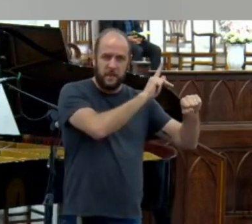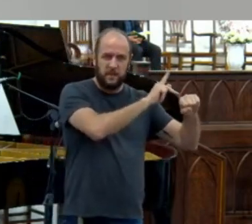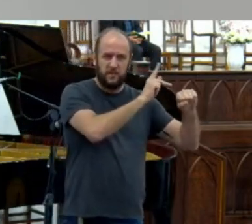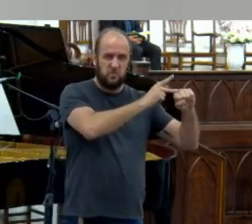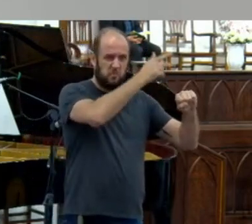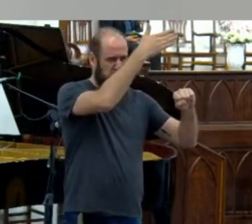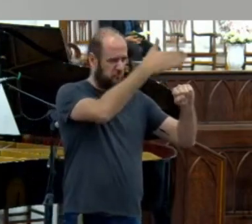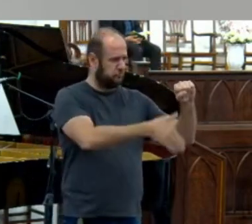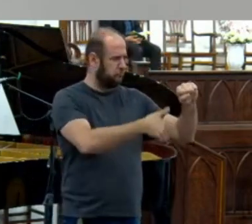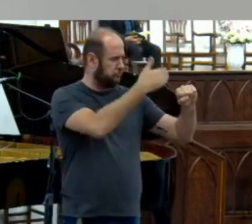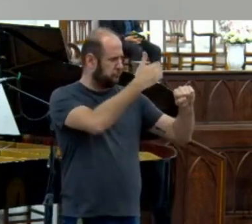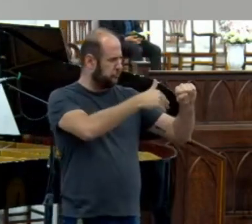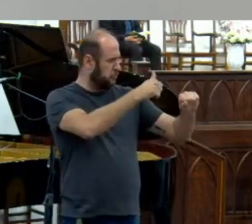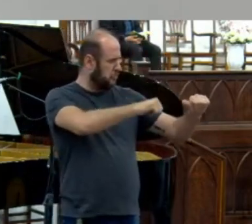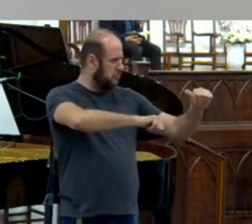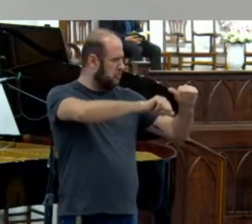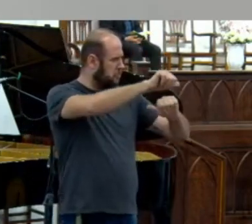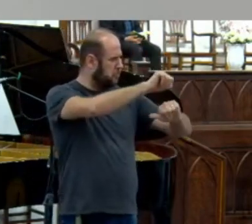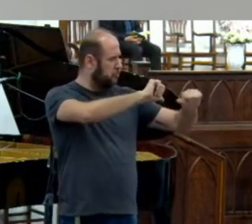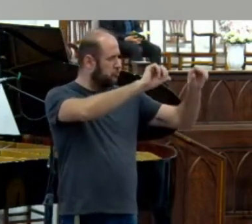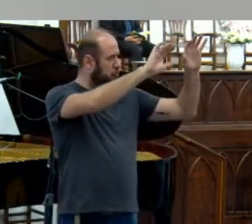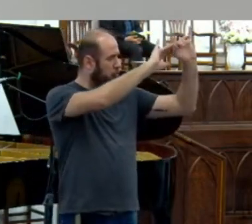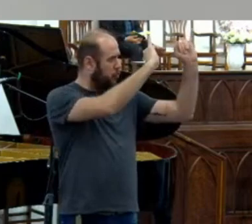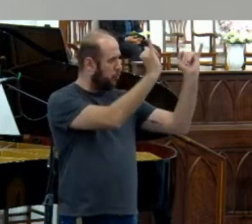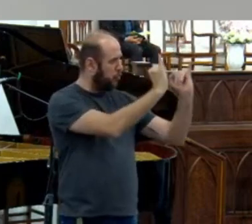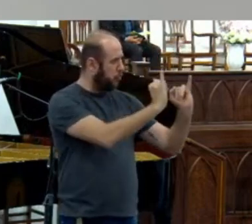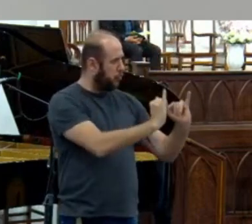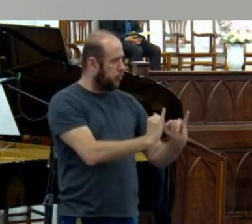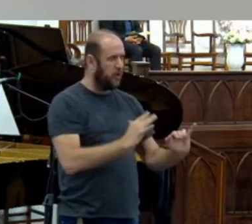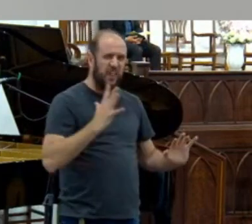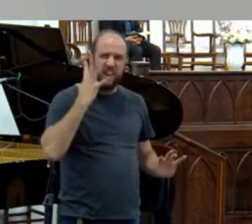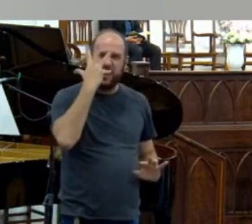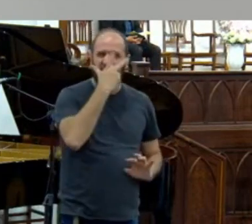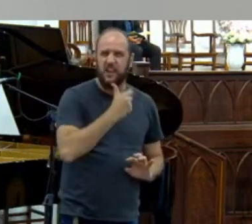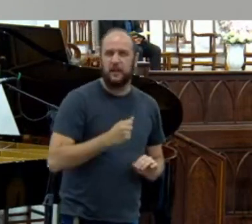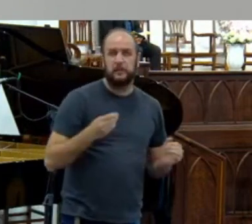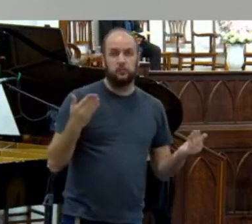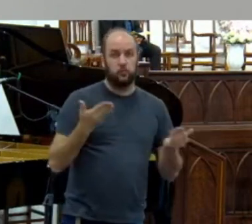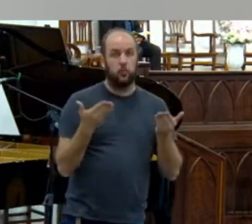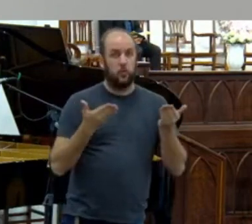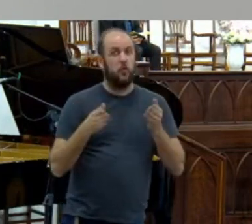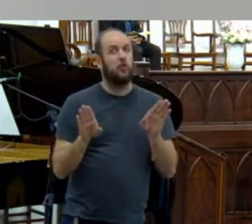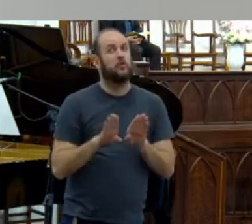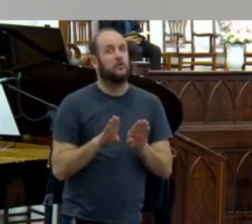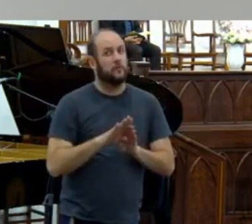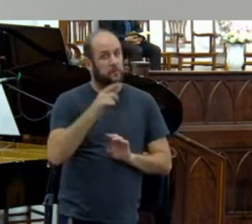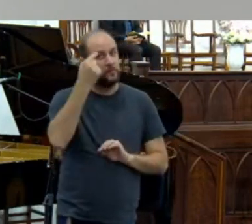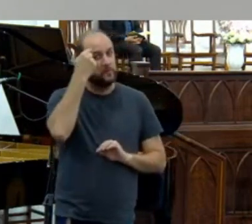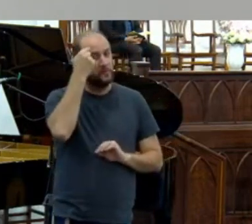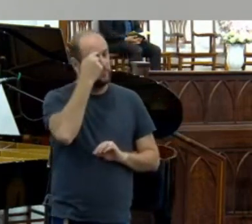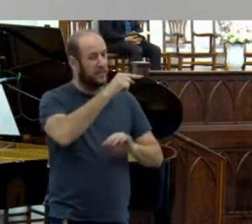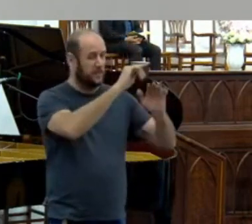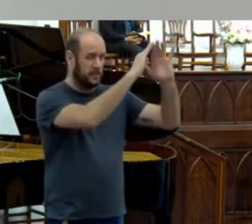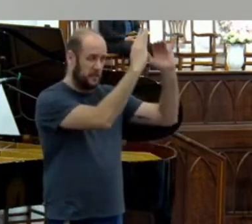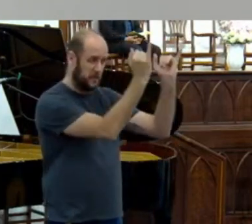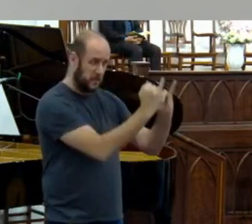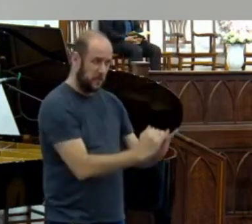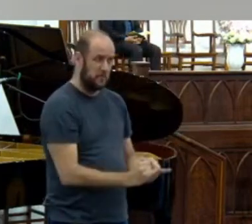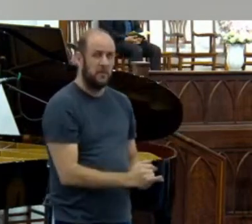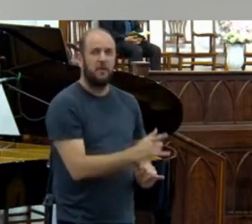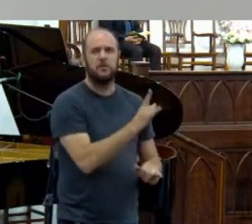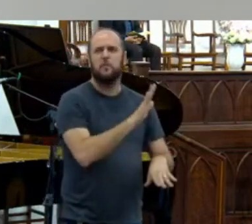crua uma bela estátua. Essa estátua até hoje é considerada uma das mais belas